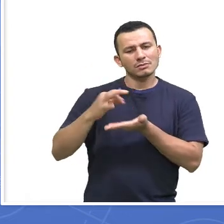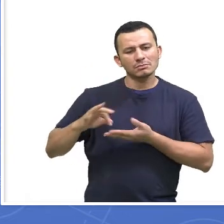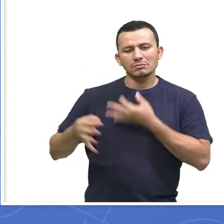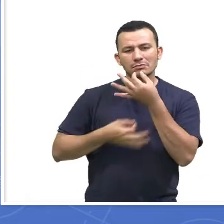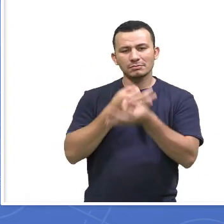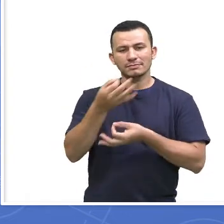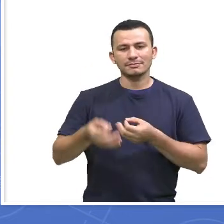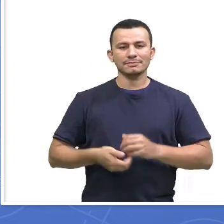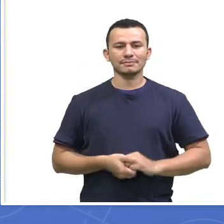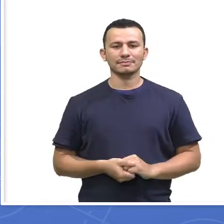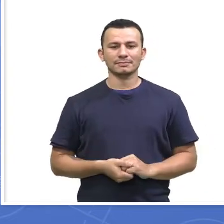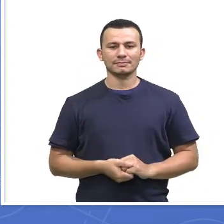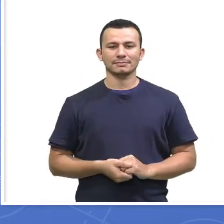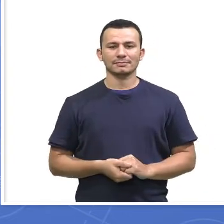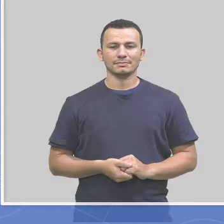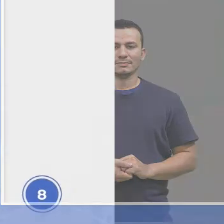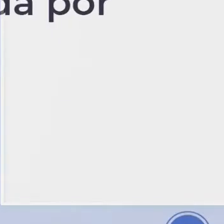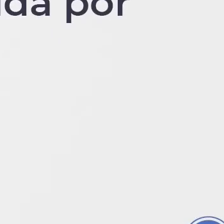aí.